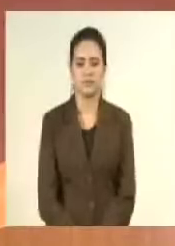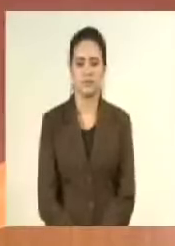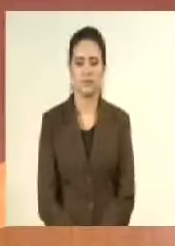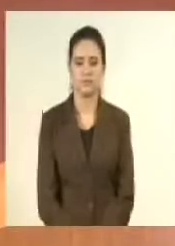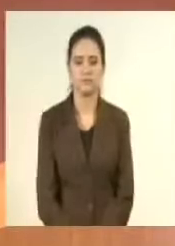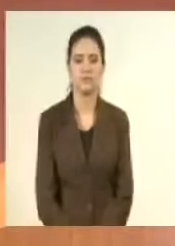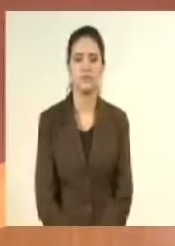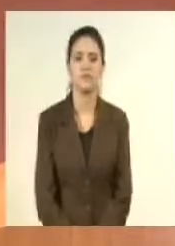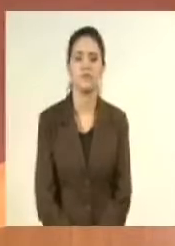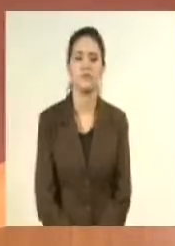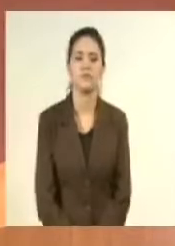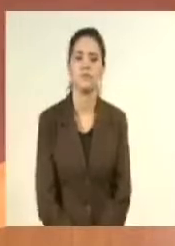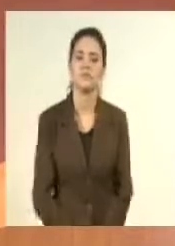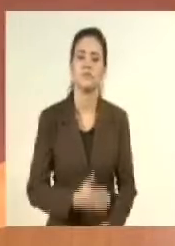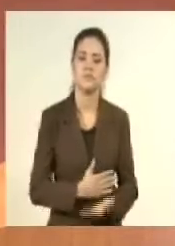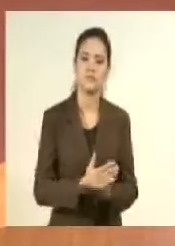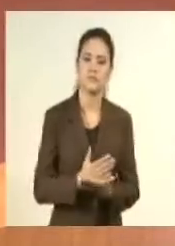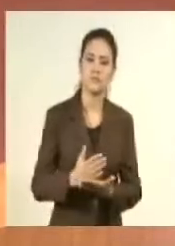inicialmente queria falar